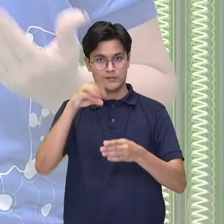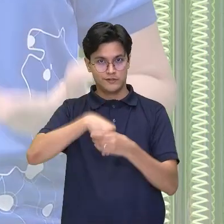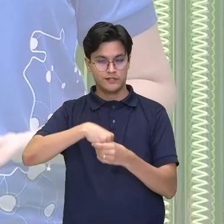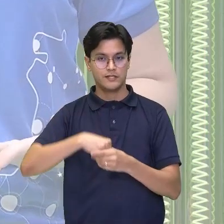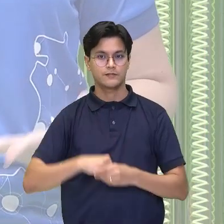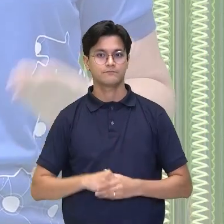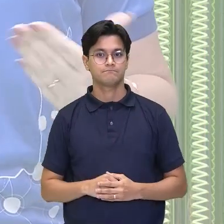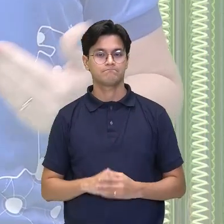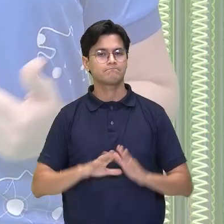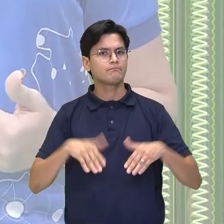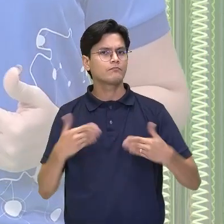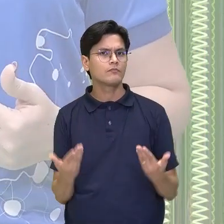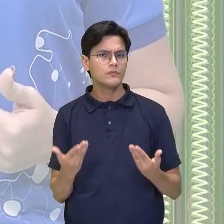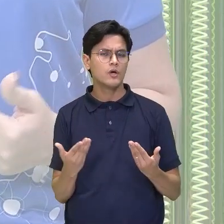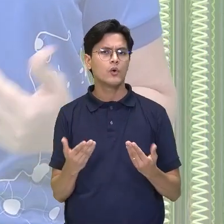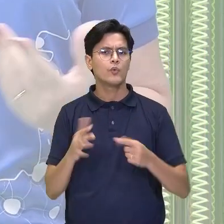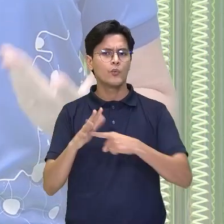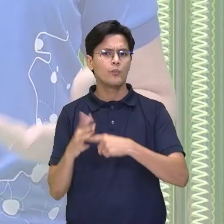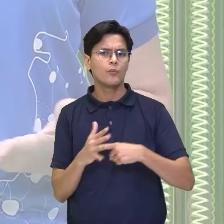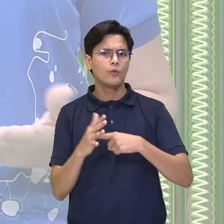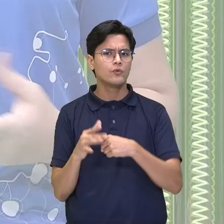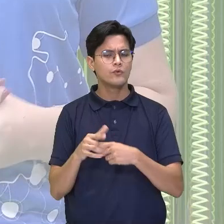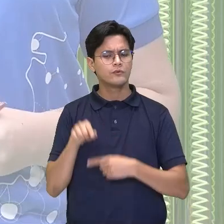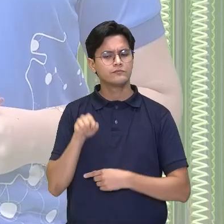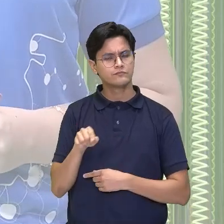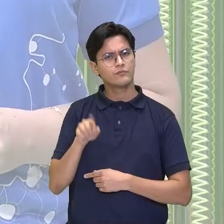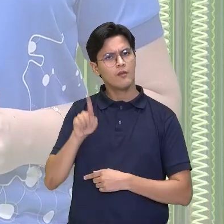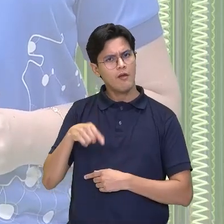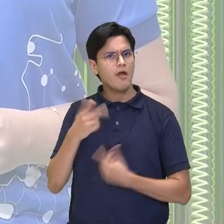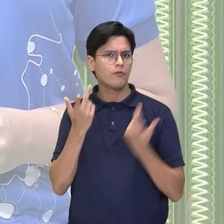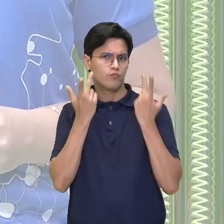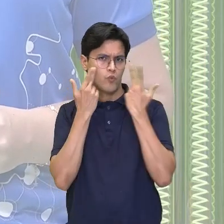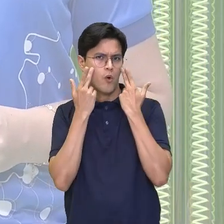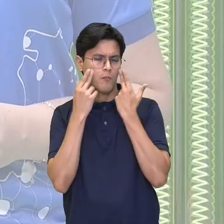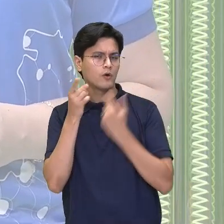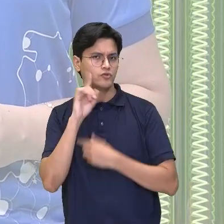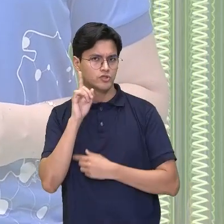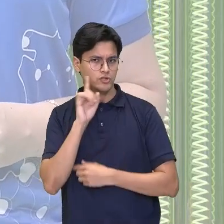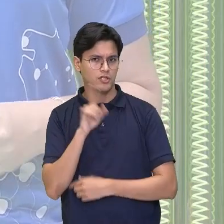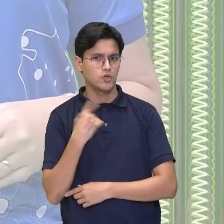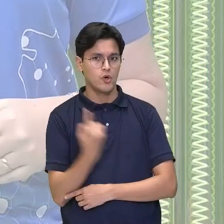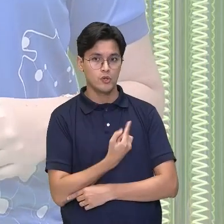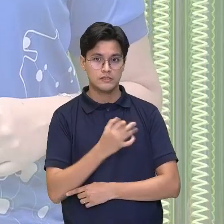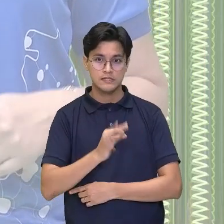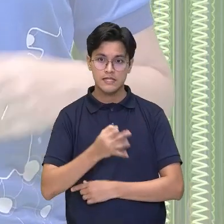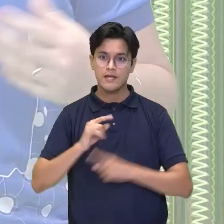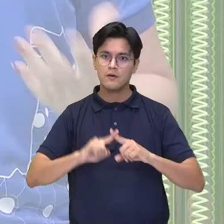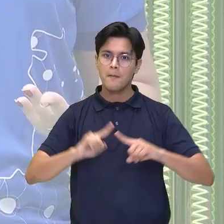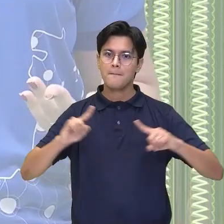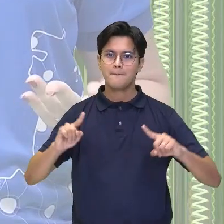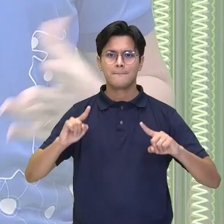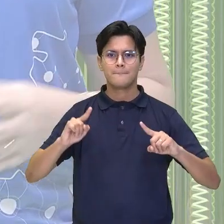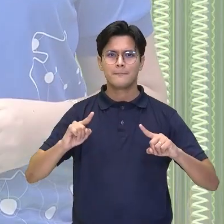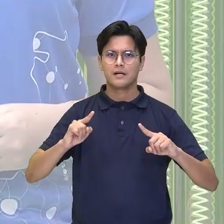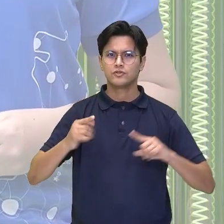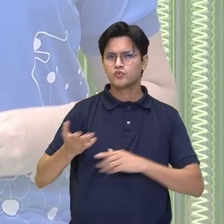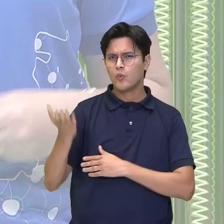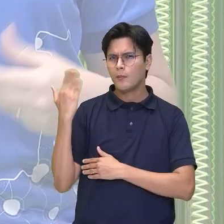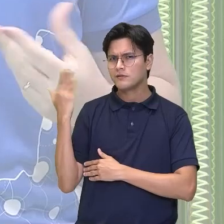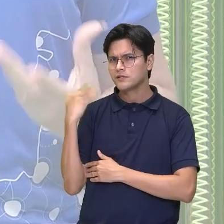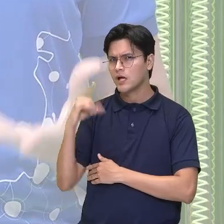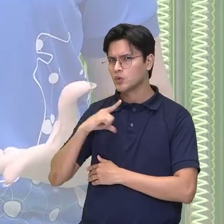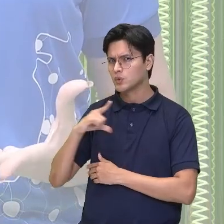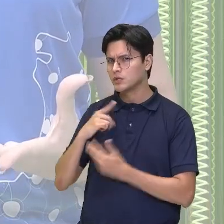esse motor, né, apesar de ser tão comum para a gente no nosso dia a dia, ele não existiu sempre, né? Então foi